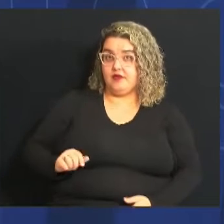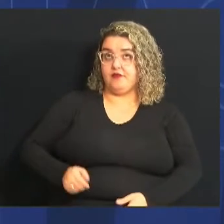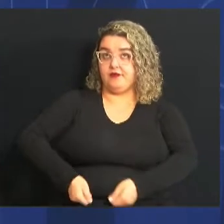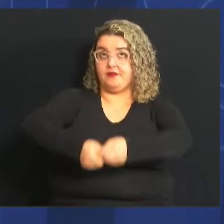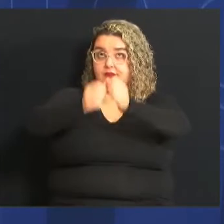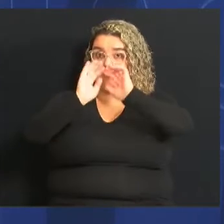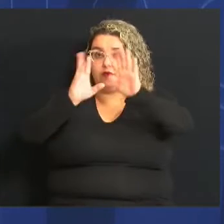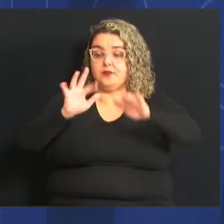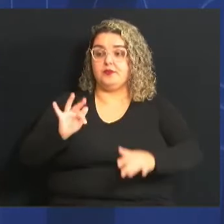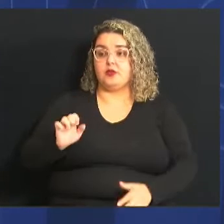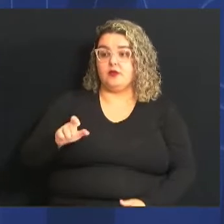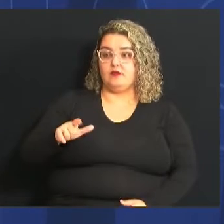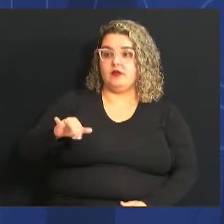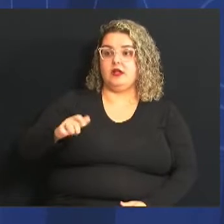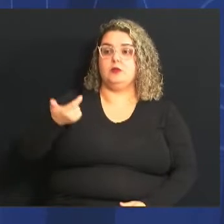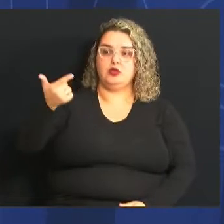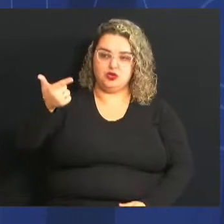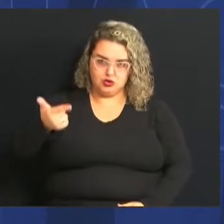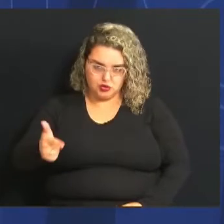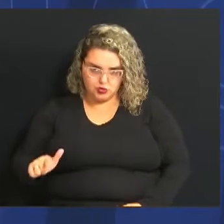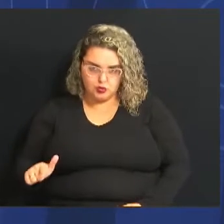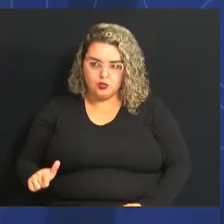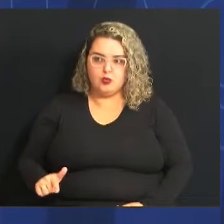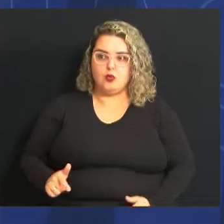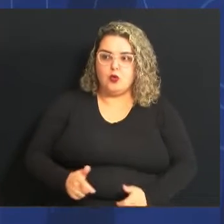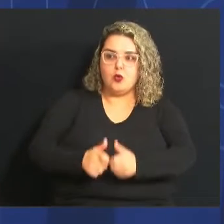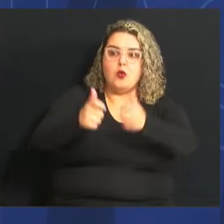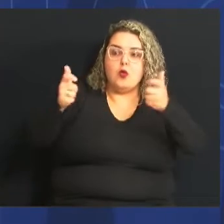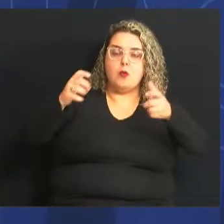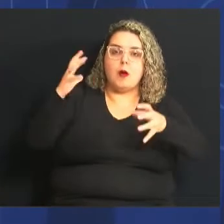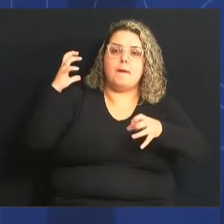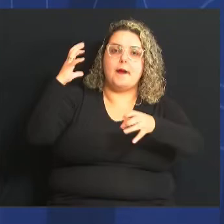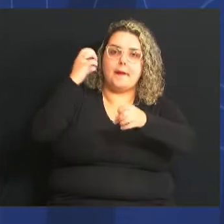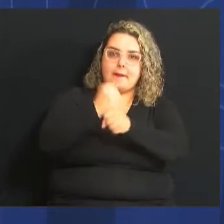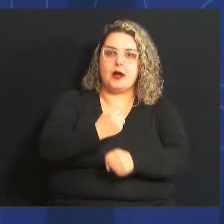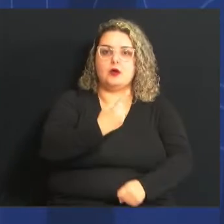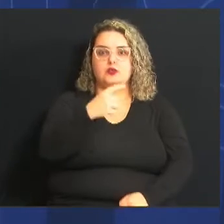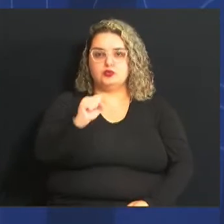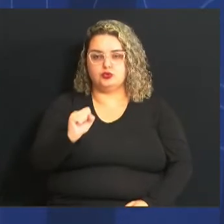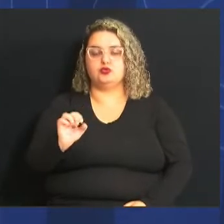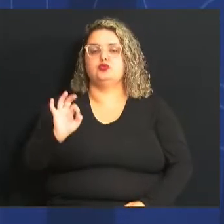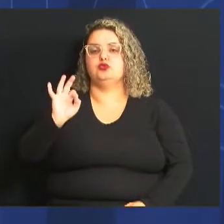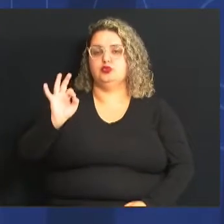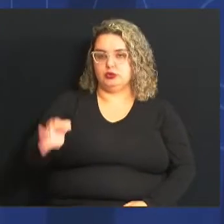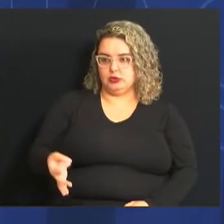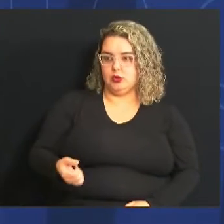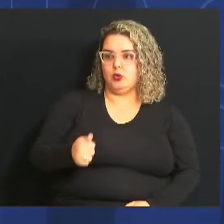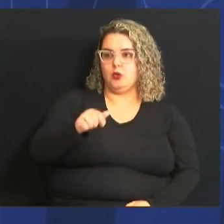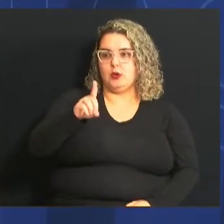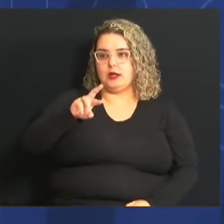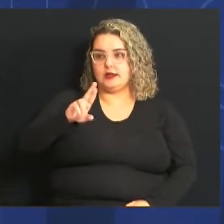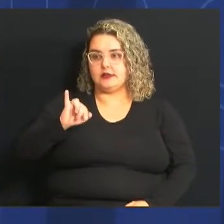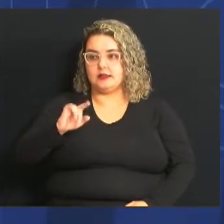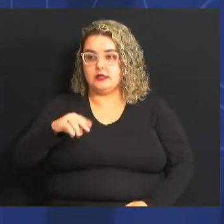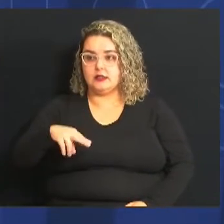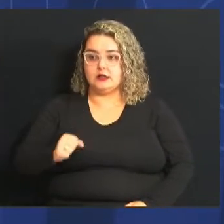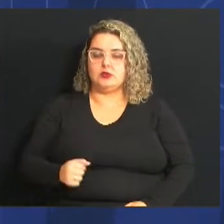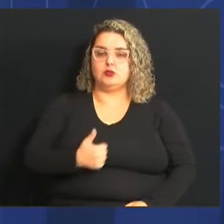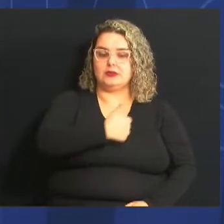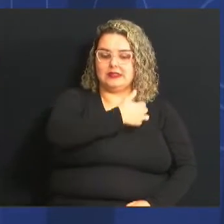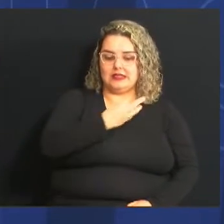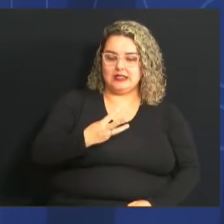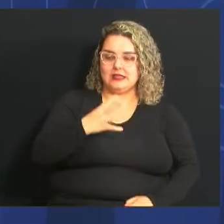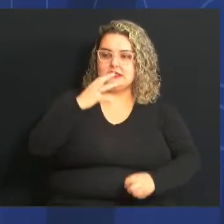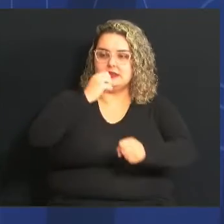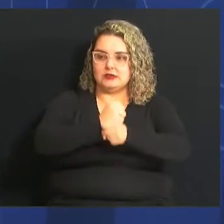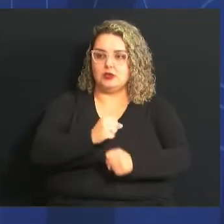Roque, mais uma vez, foi o maior pontuador, com 18 acertos. O Adriano fez 13 pontos, o Lazo